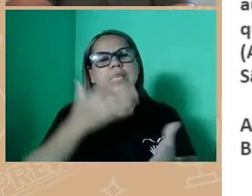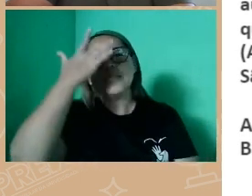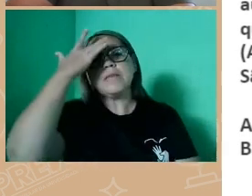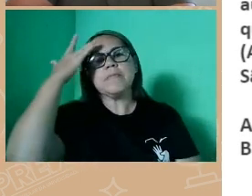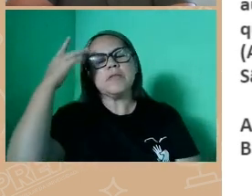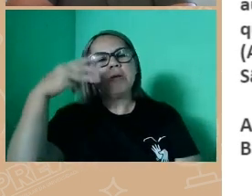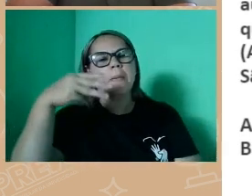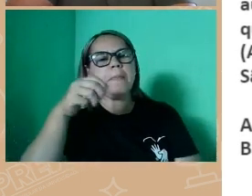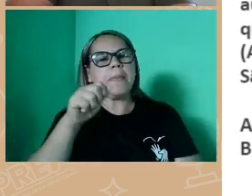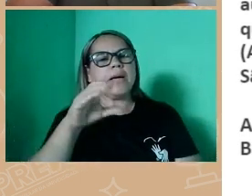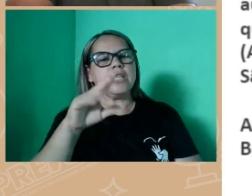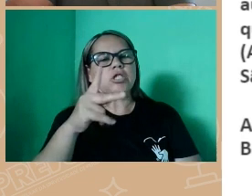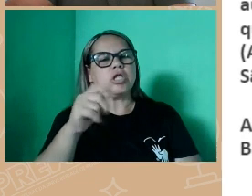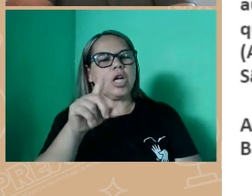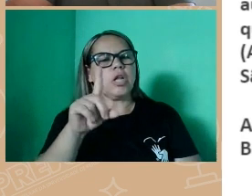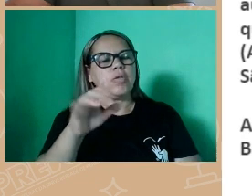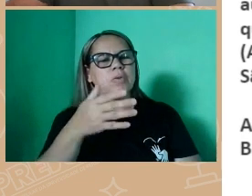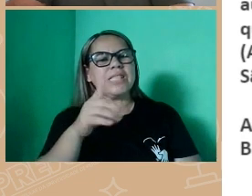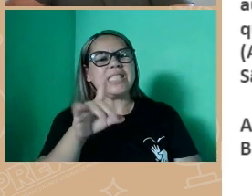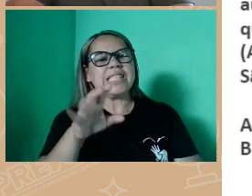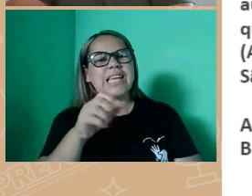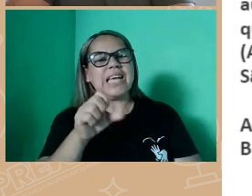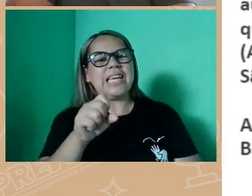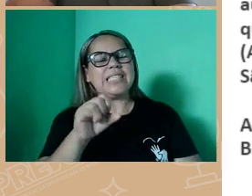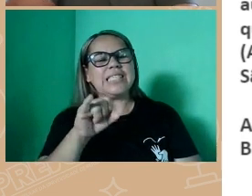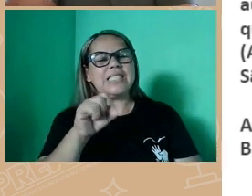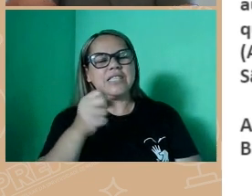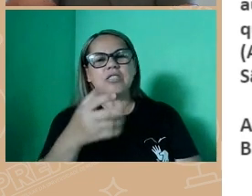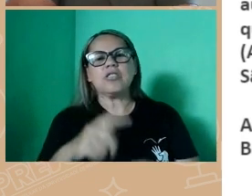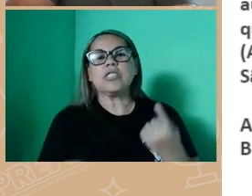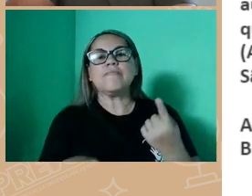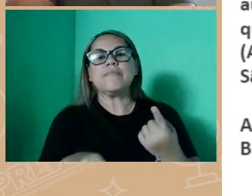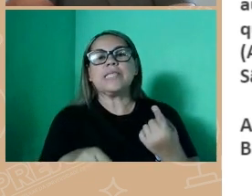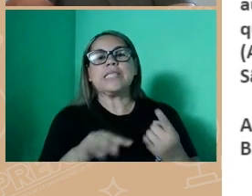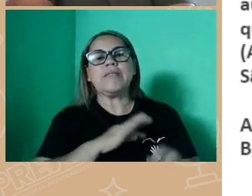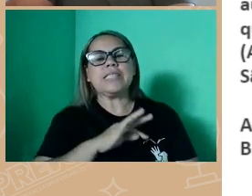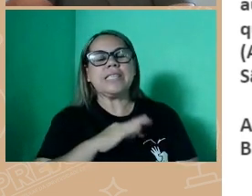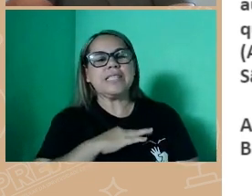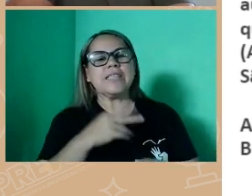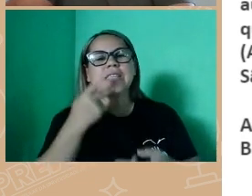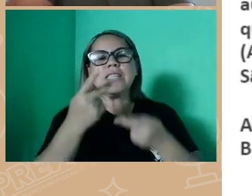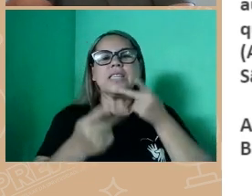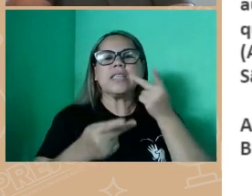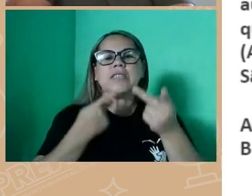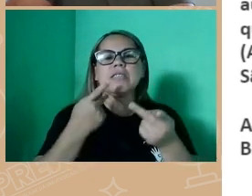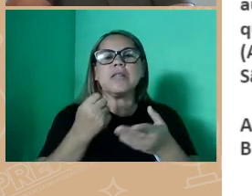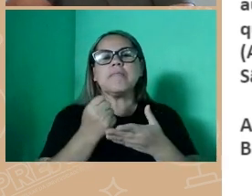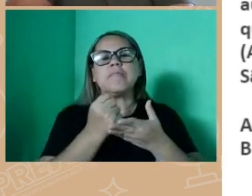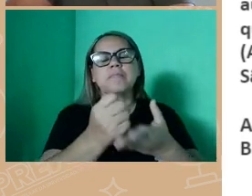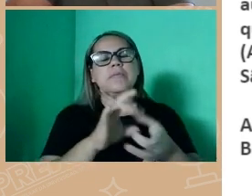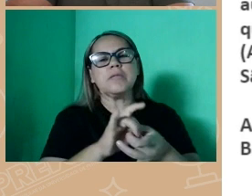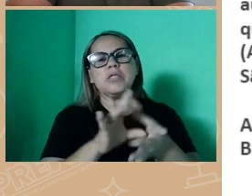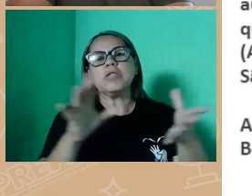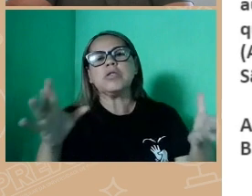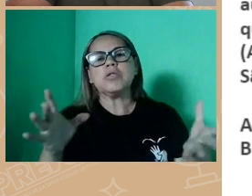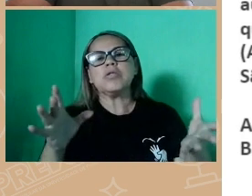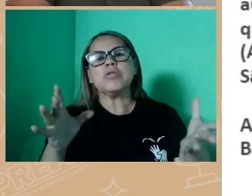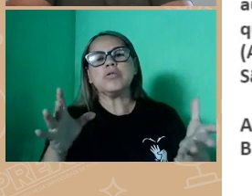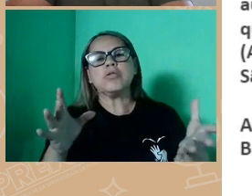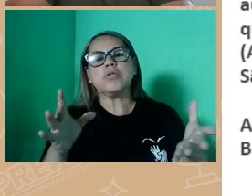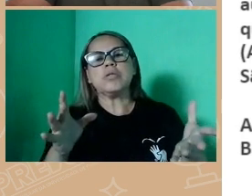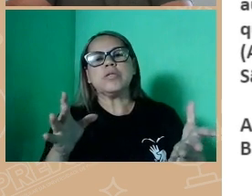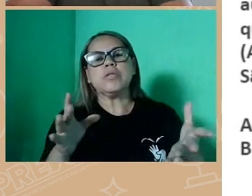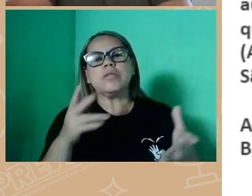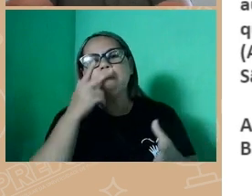Assis a marca da pessoa Machado de Assis esta técnica narrativa permite o reforço da verossimilhança do romance a